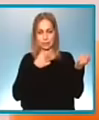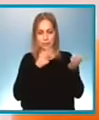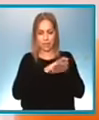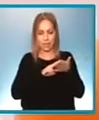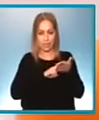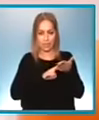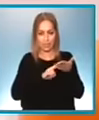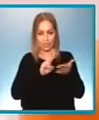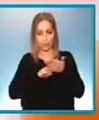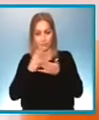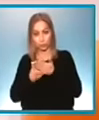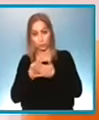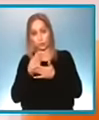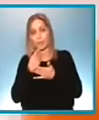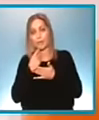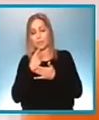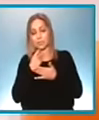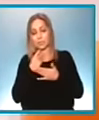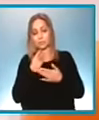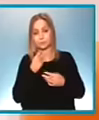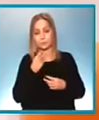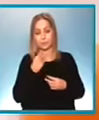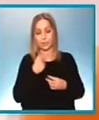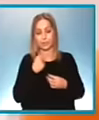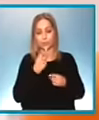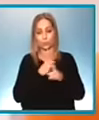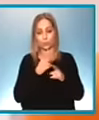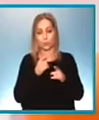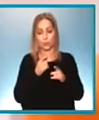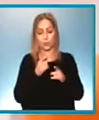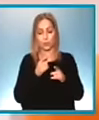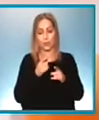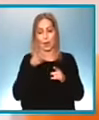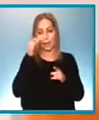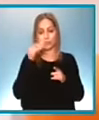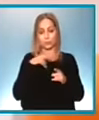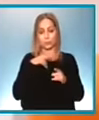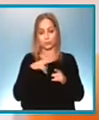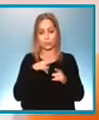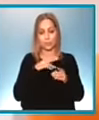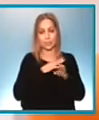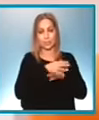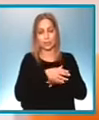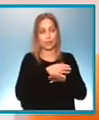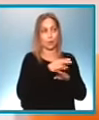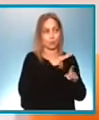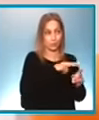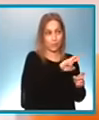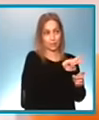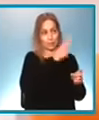a letra, a ler e traduzir em inglês. Reparem, porque eu aprendi português através de inglês.